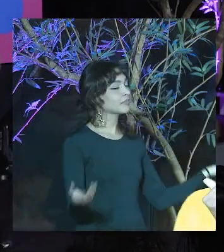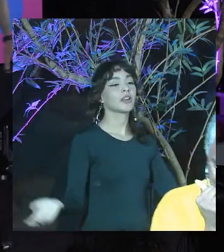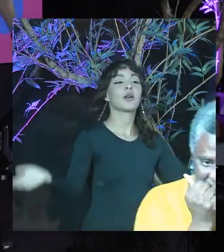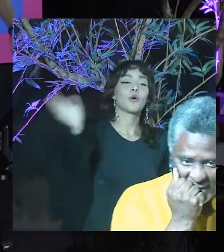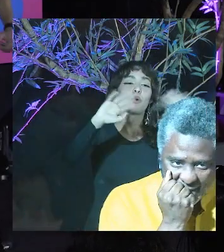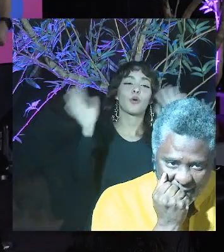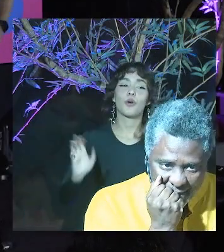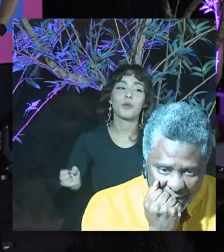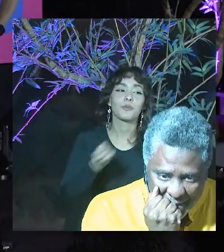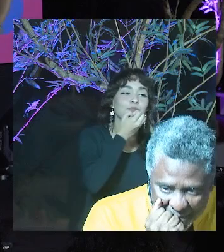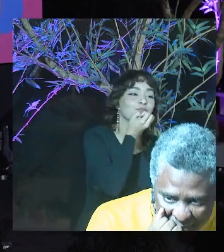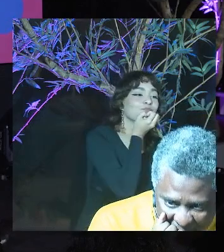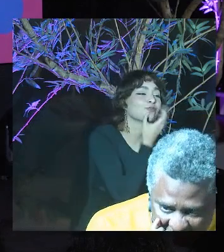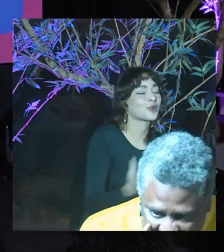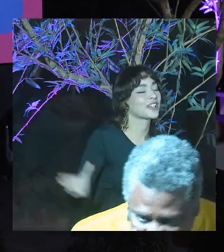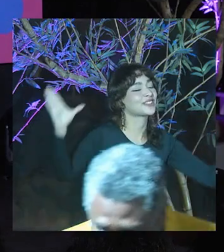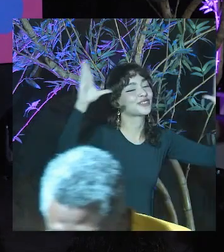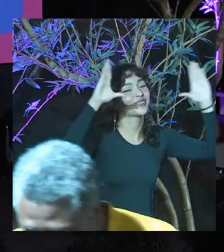Boa noite, pessoal.